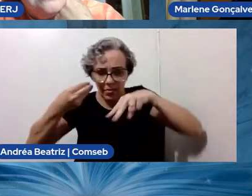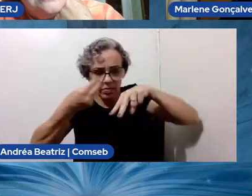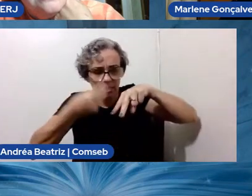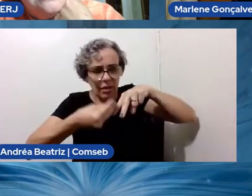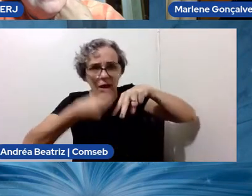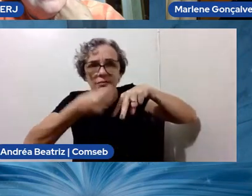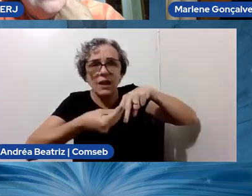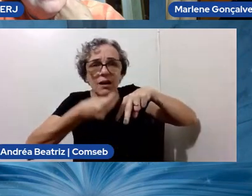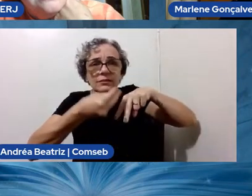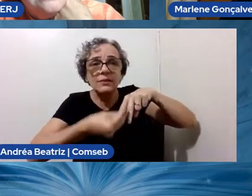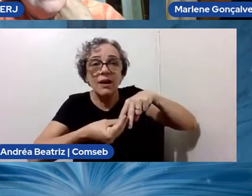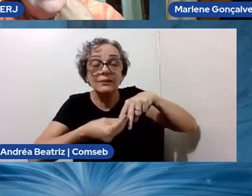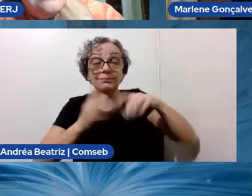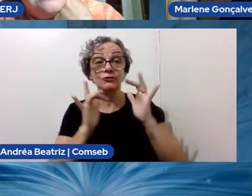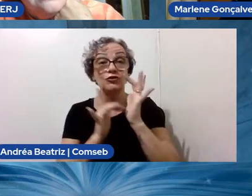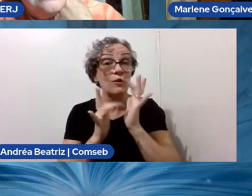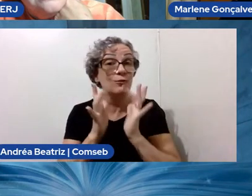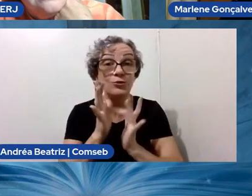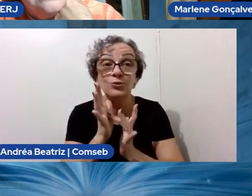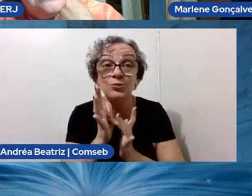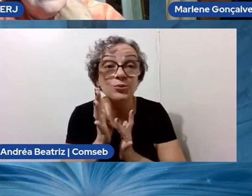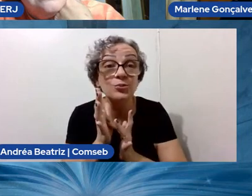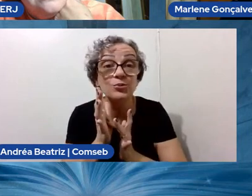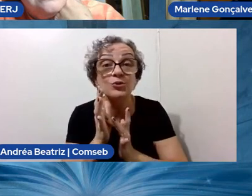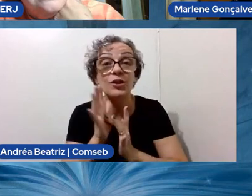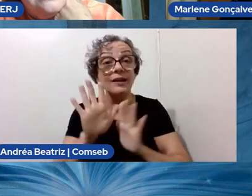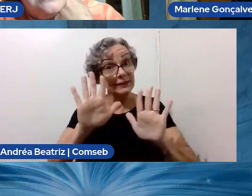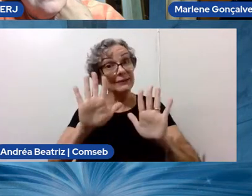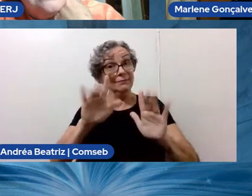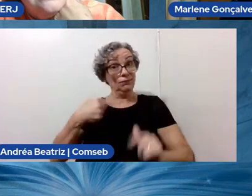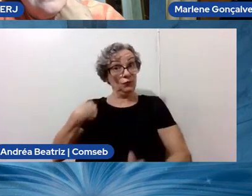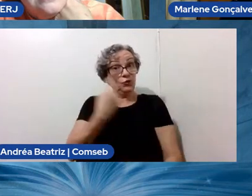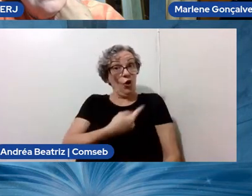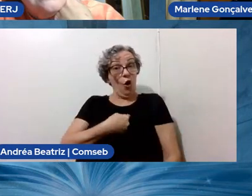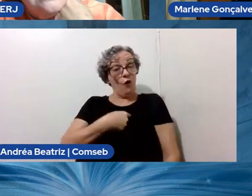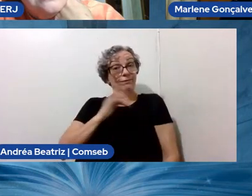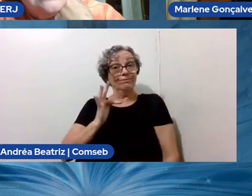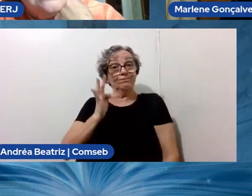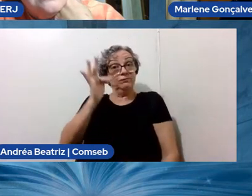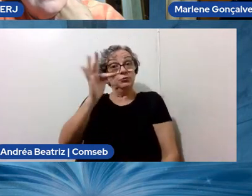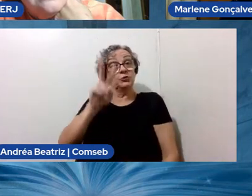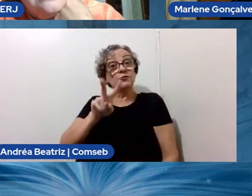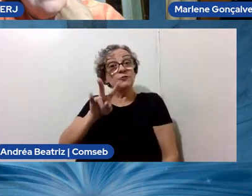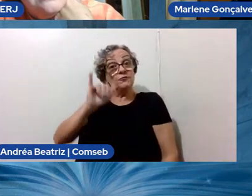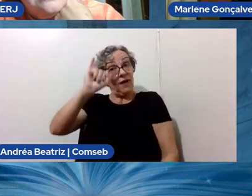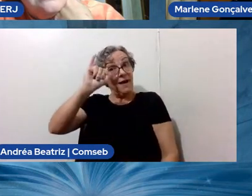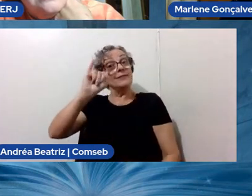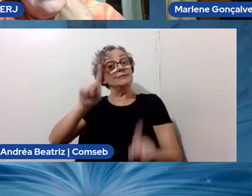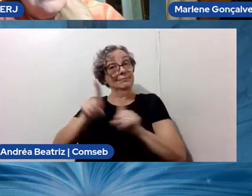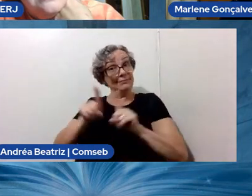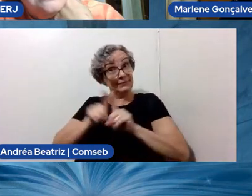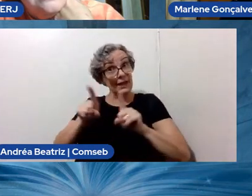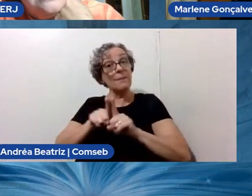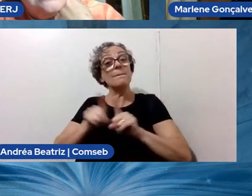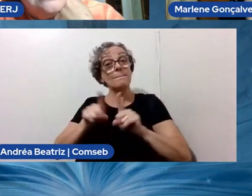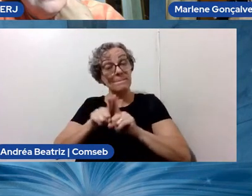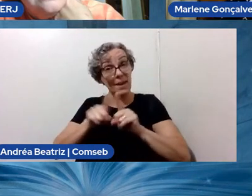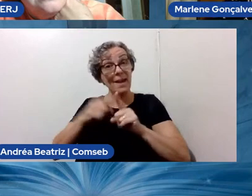envergadura. Mas na nossa evolução, nós vamos chegar a um ponto que nós teremos uma conformação diferente na nossa